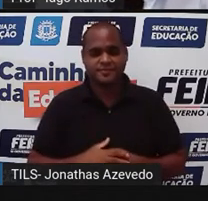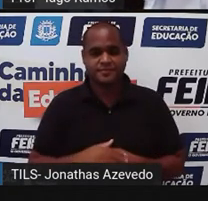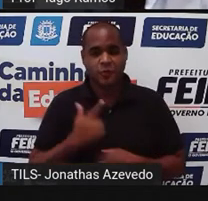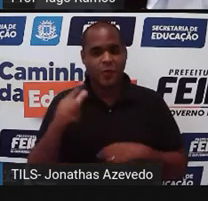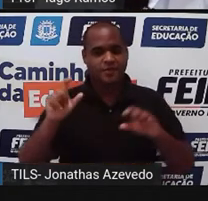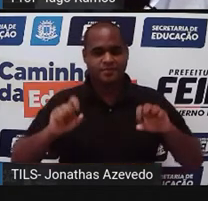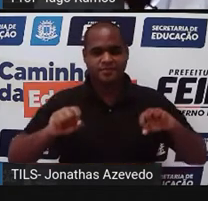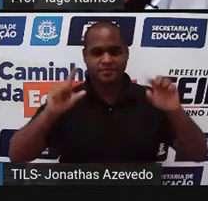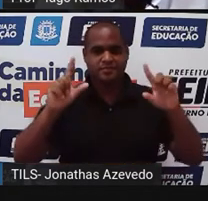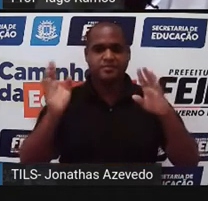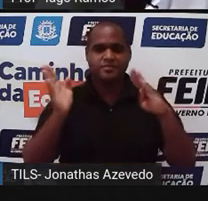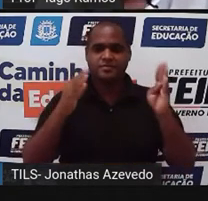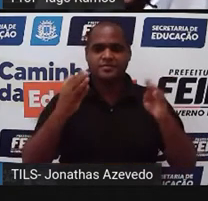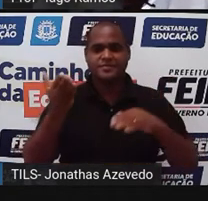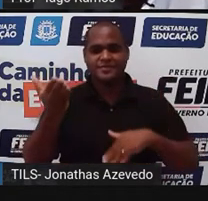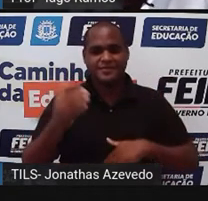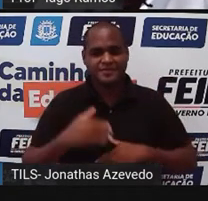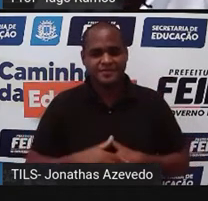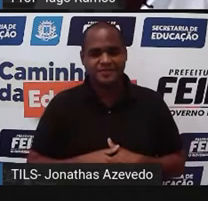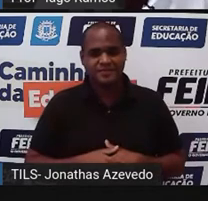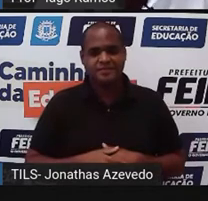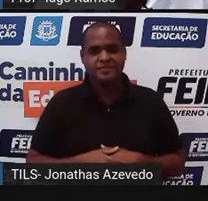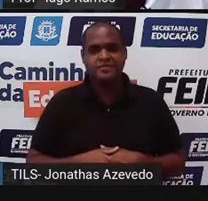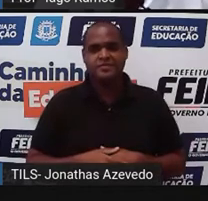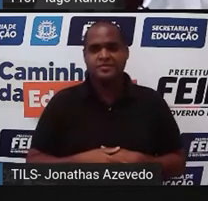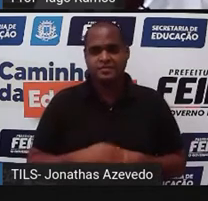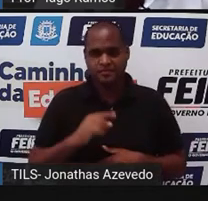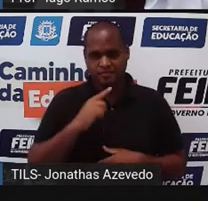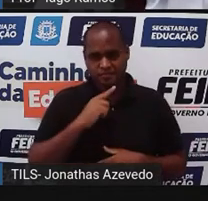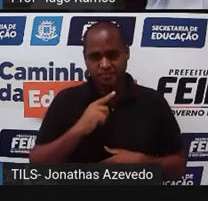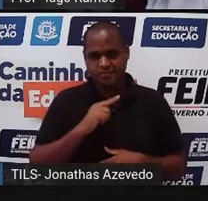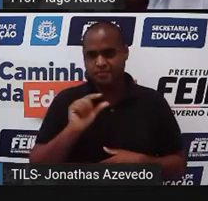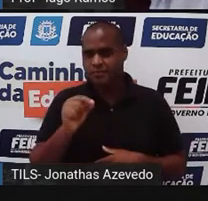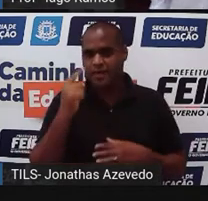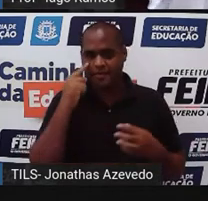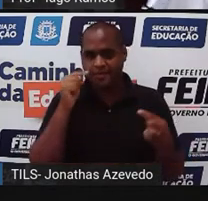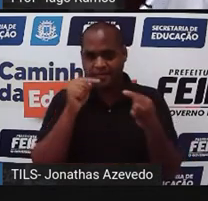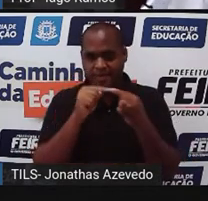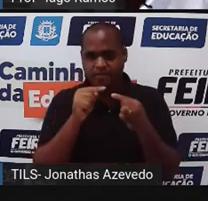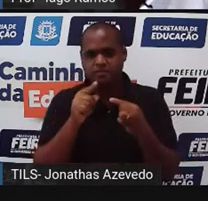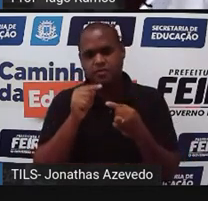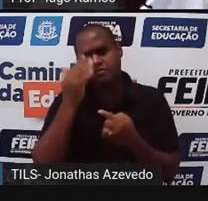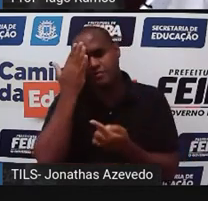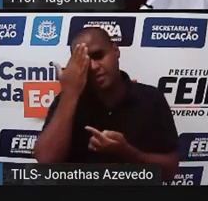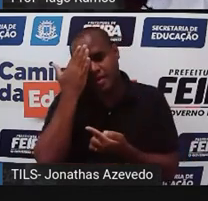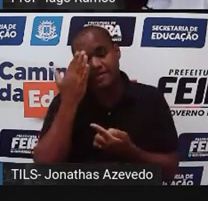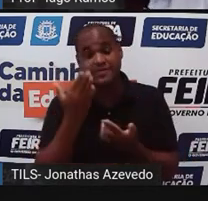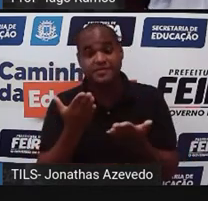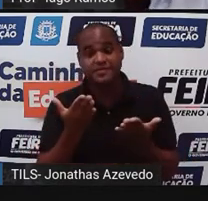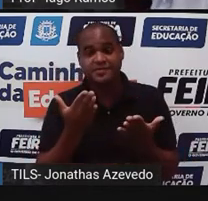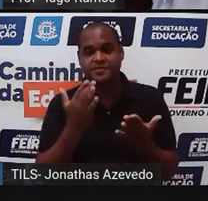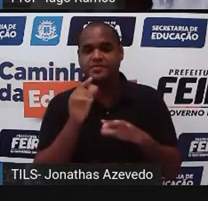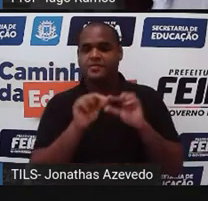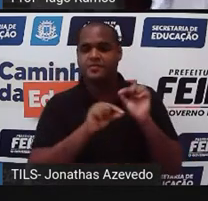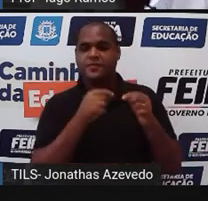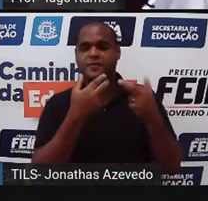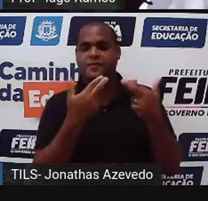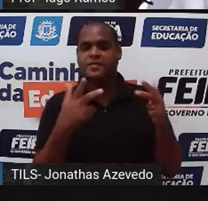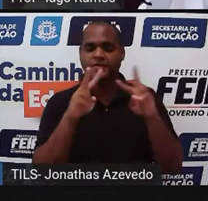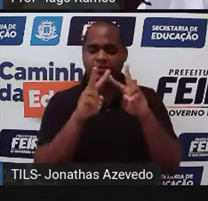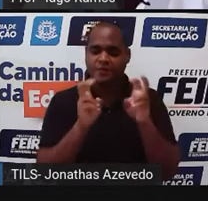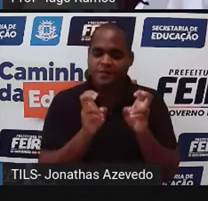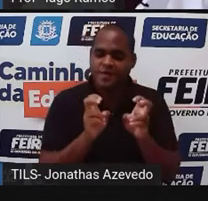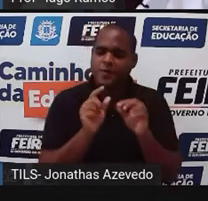tela e já vamos aplicar isso daí é isso aí a gente já sabe qual é a expressão